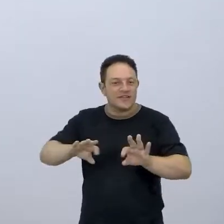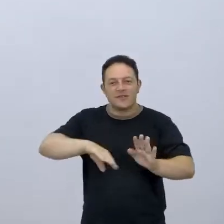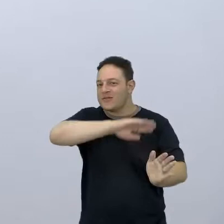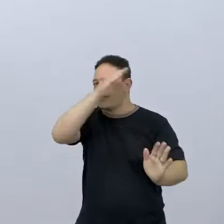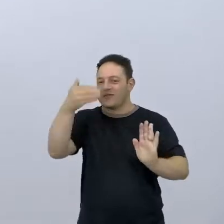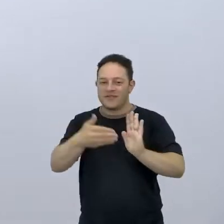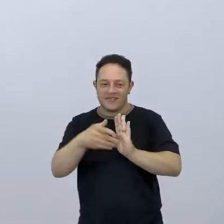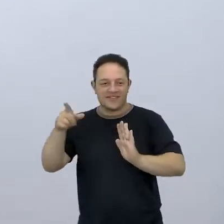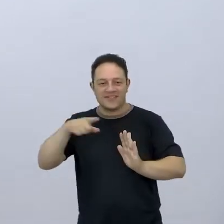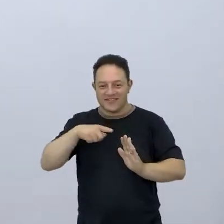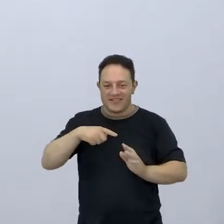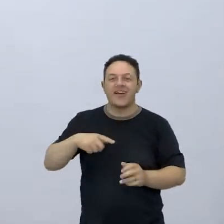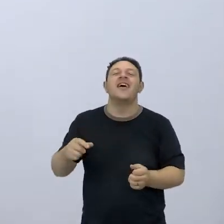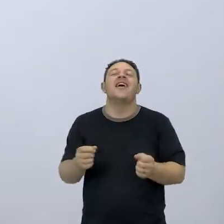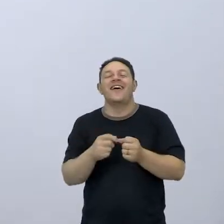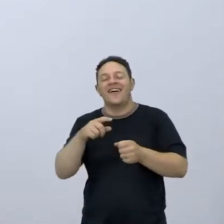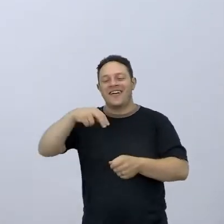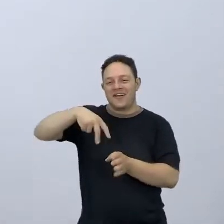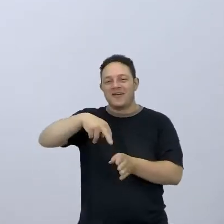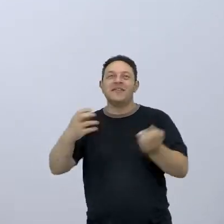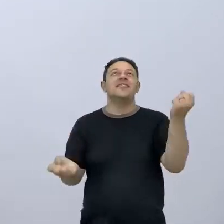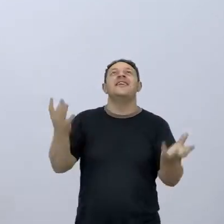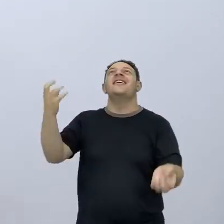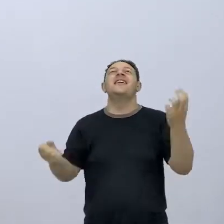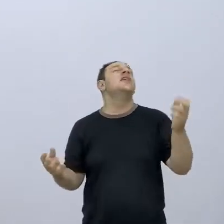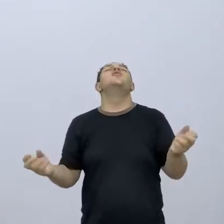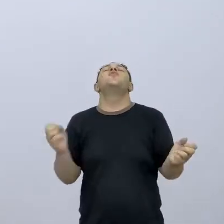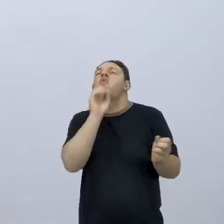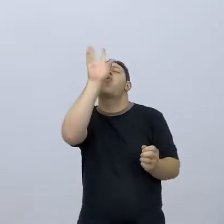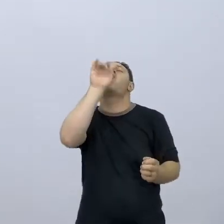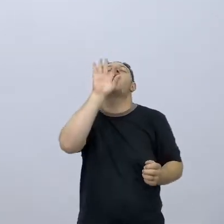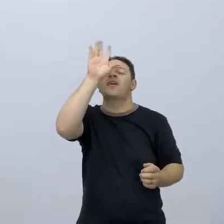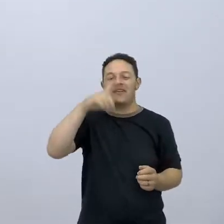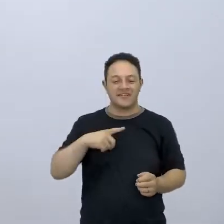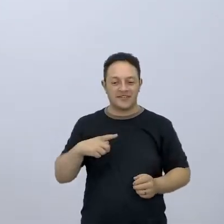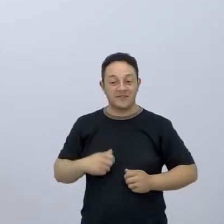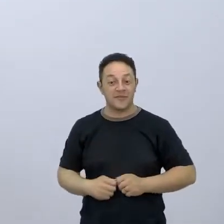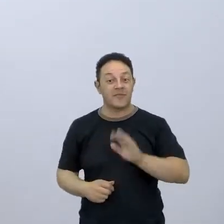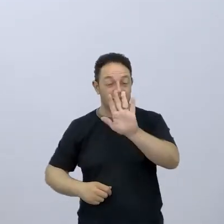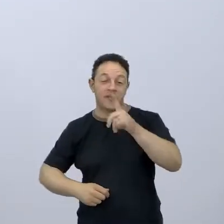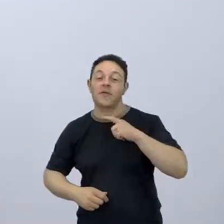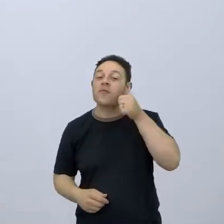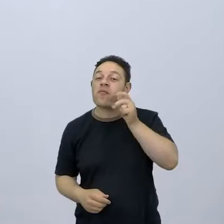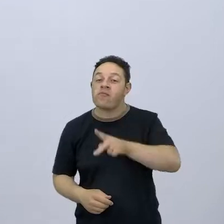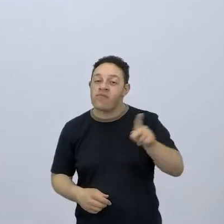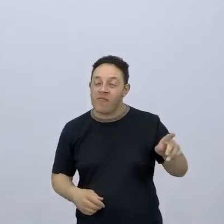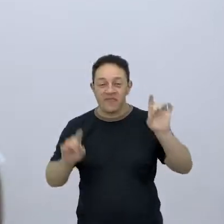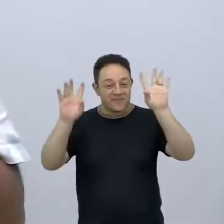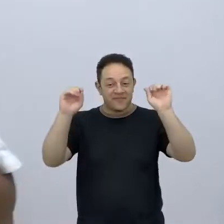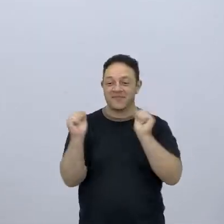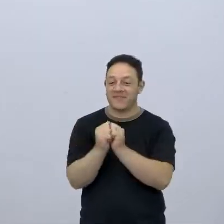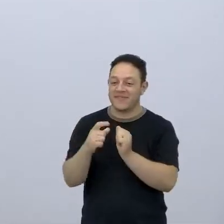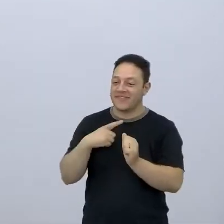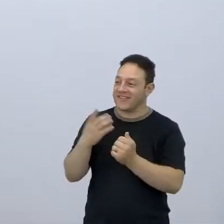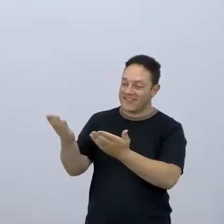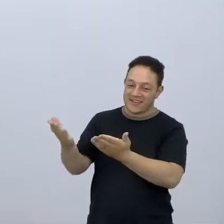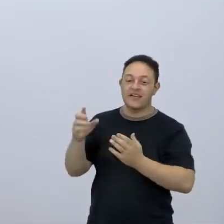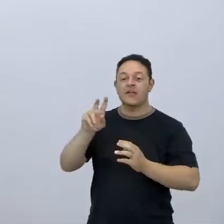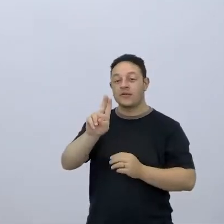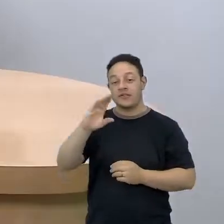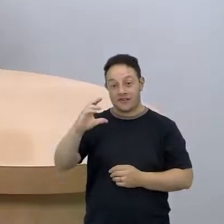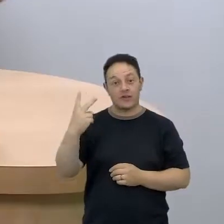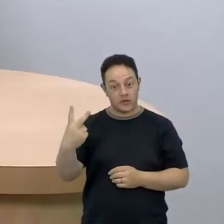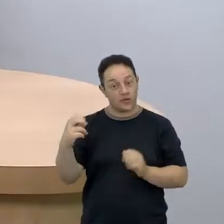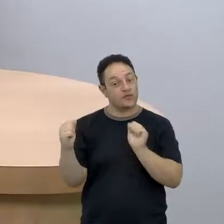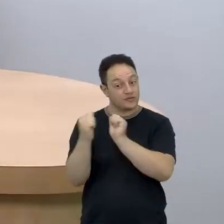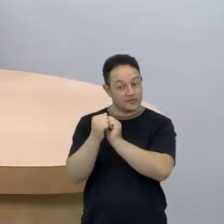do monociclo cuspindo fogo, porque as produtoras são assim. E eu tenho aqui uma professora incrível que faz parte também dessa unidade curricular 2, que